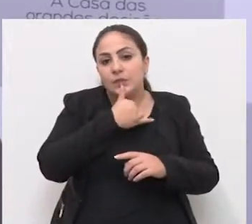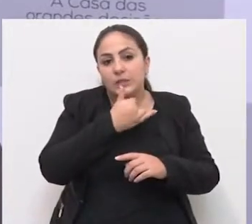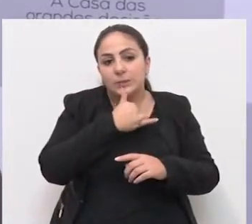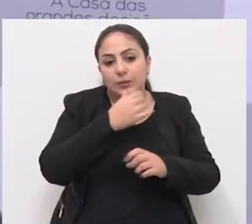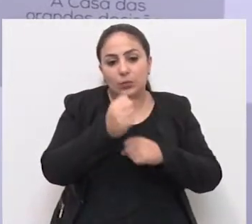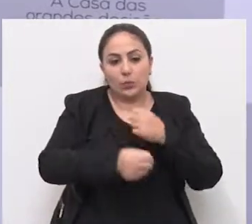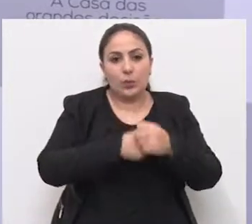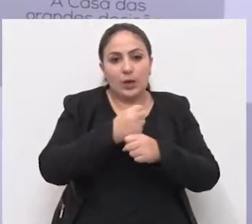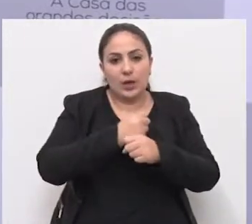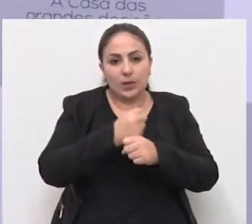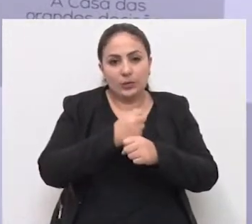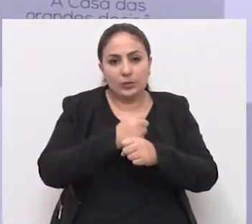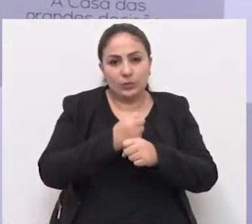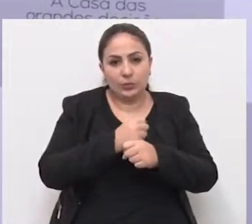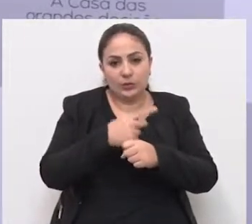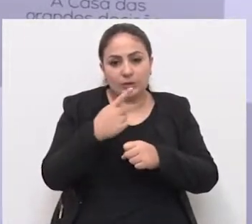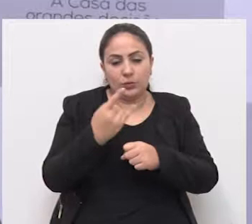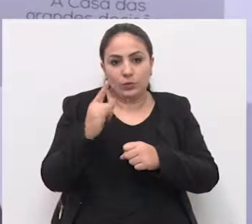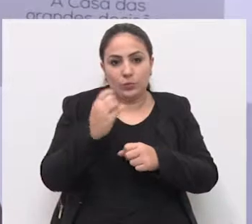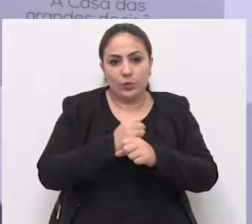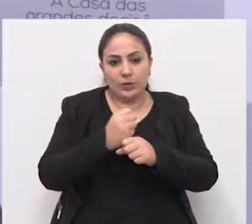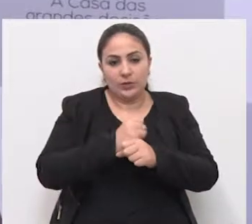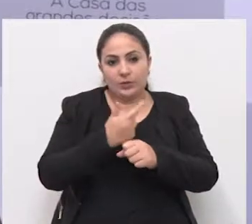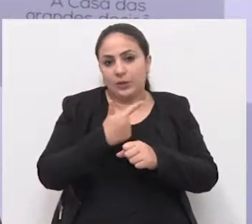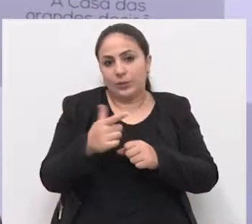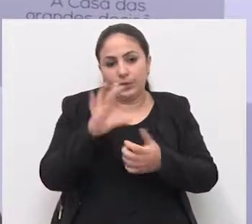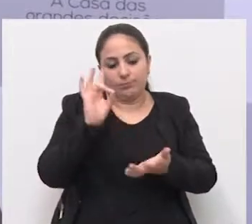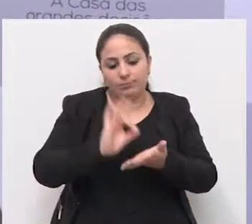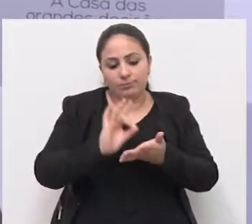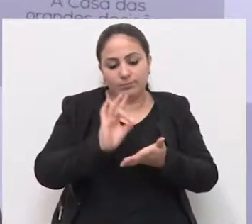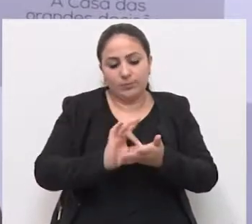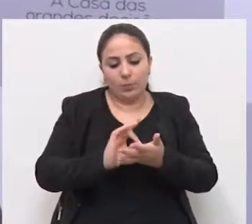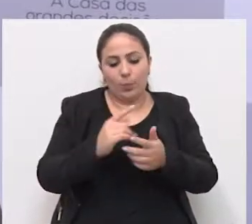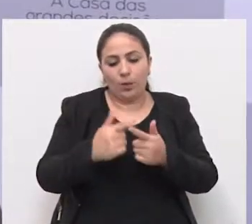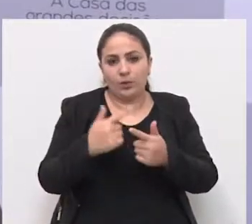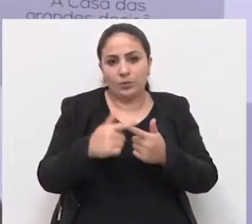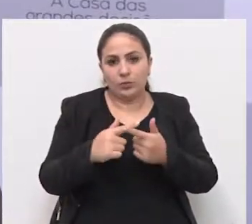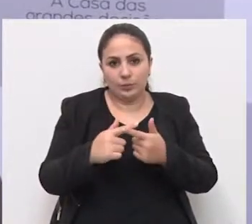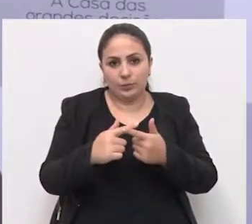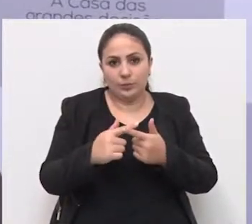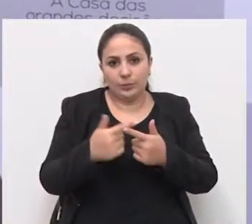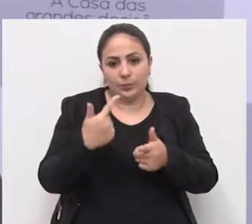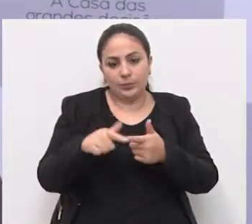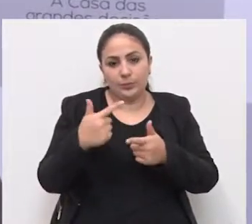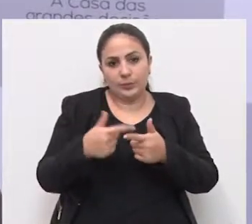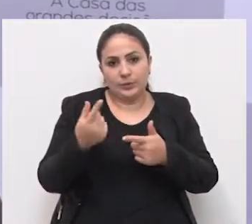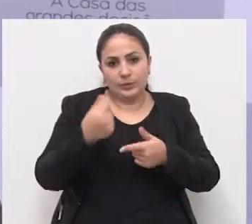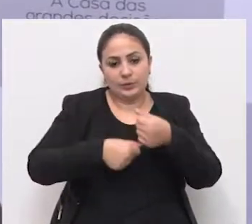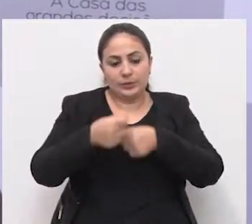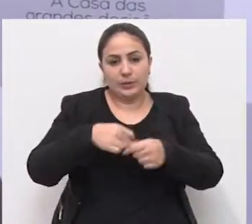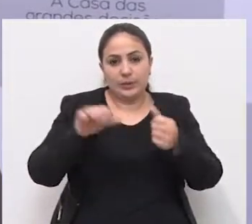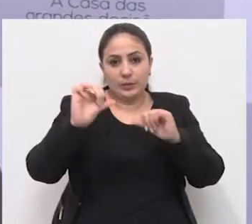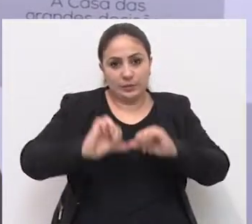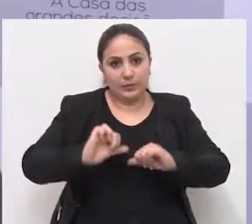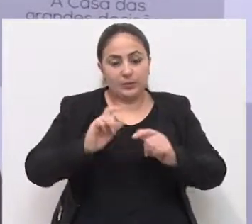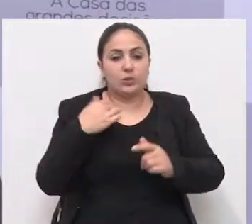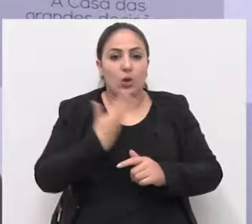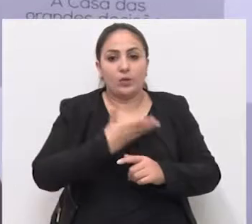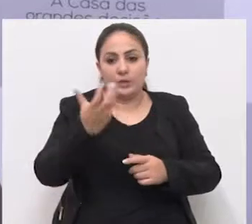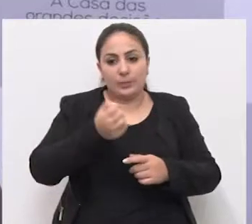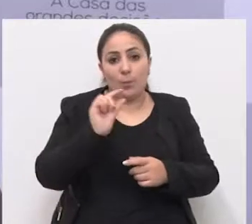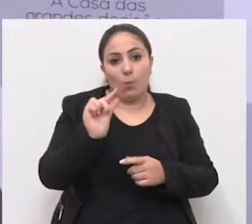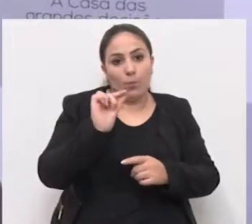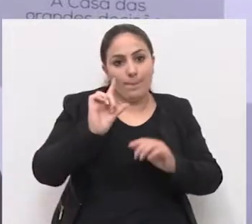municipal e que, infelizmente, nesses últimos anos não tem se concretizado em virtude do processo de crise. Nós temos tido